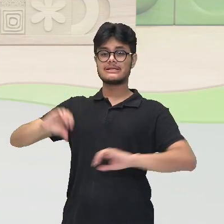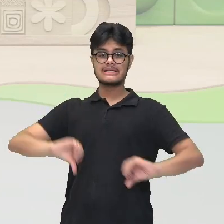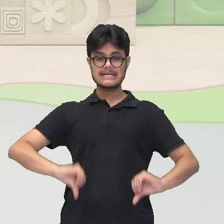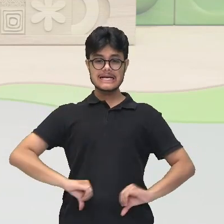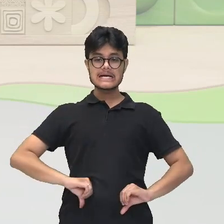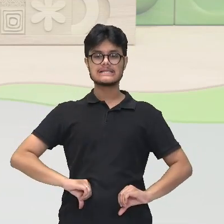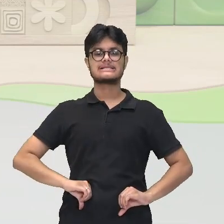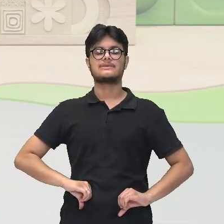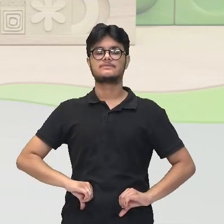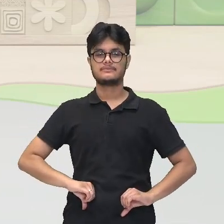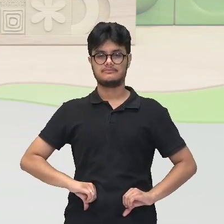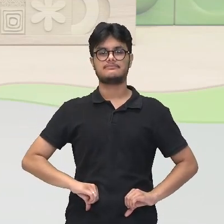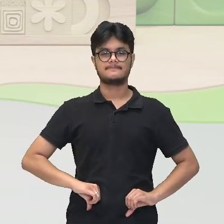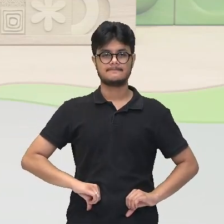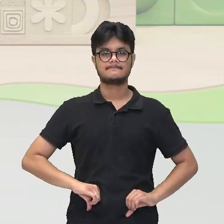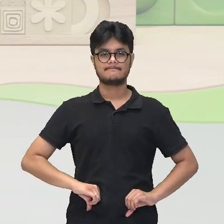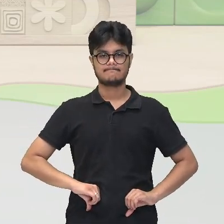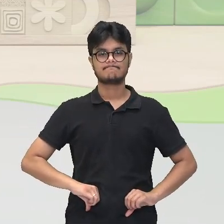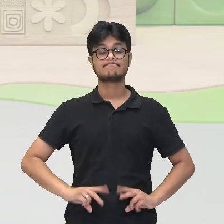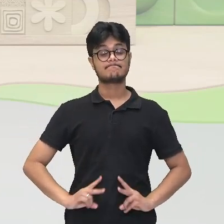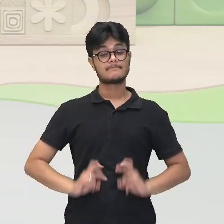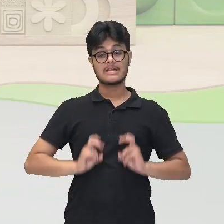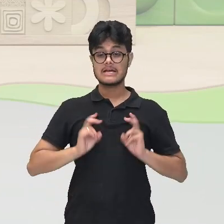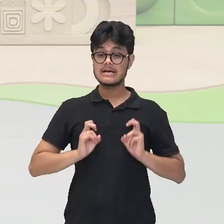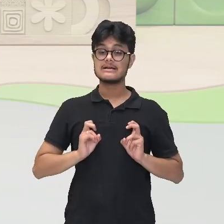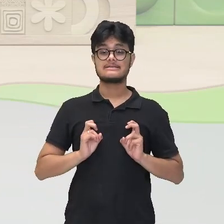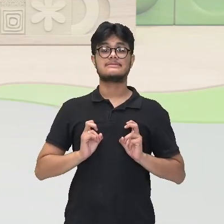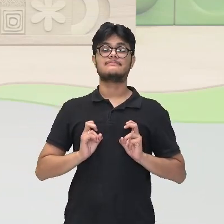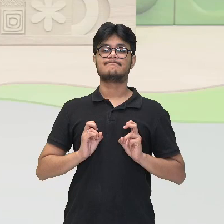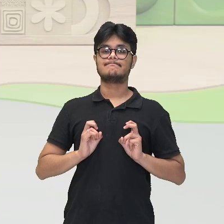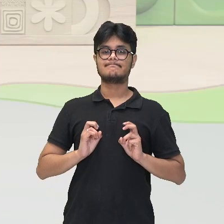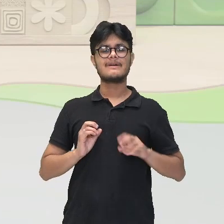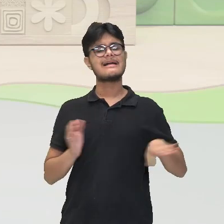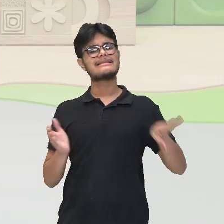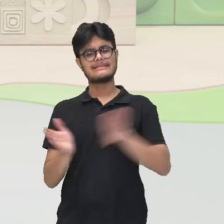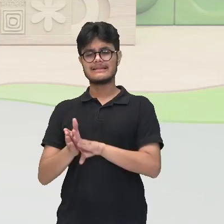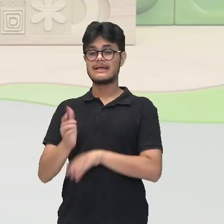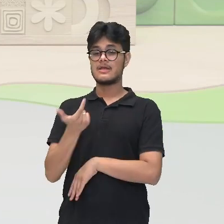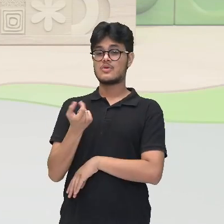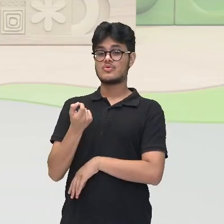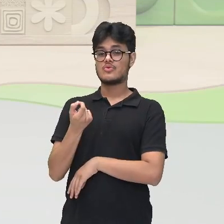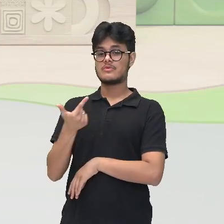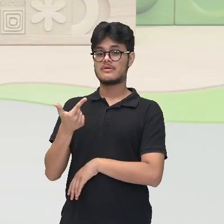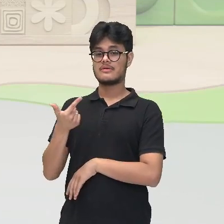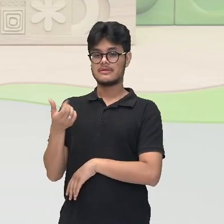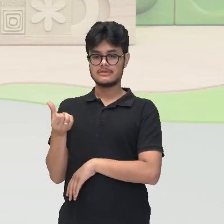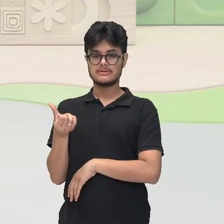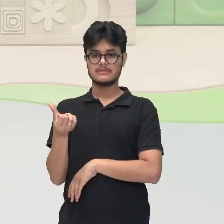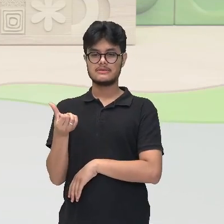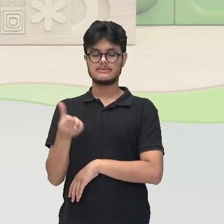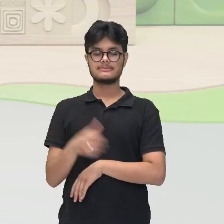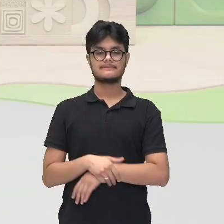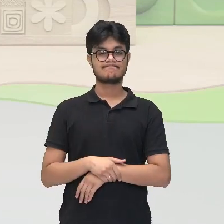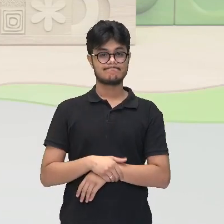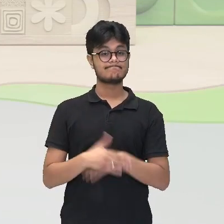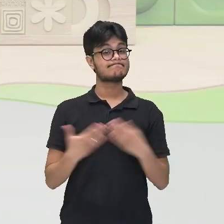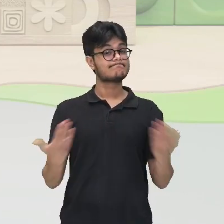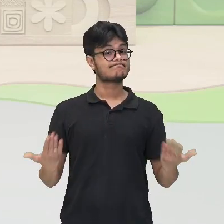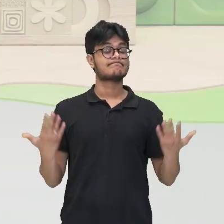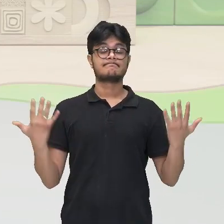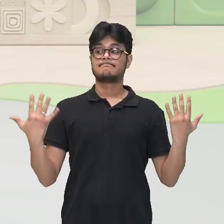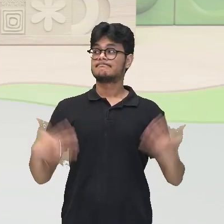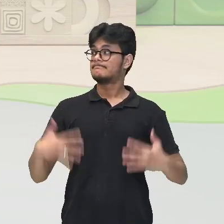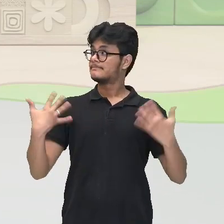de câncer no colo de útero até 2026. E esse é a grande preocupação